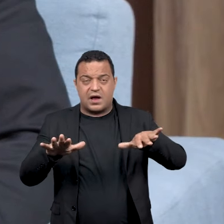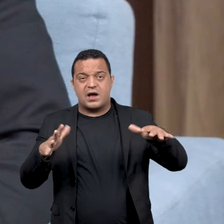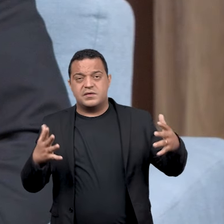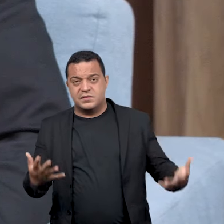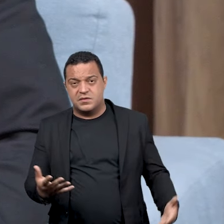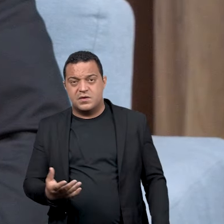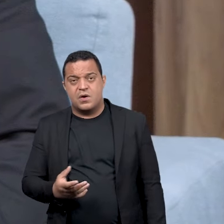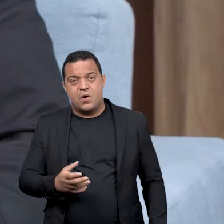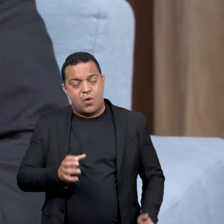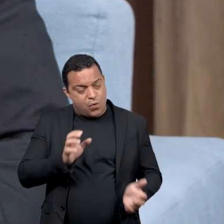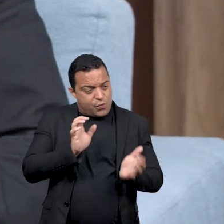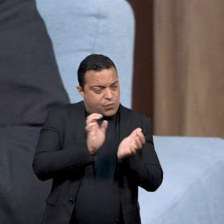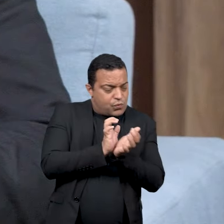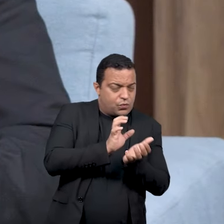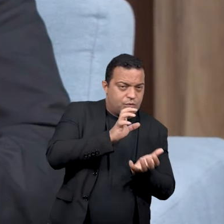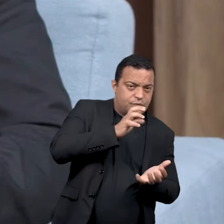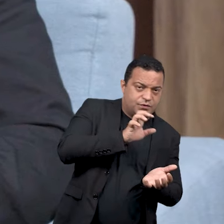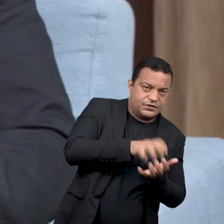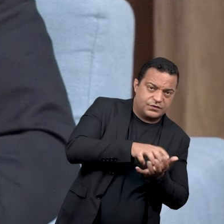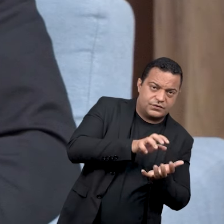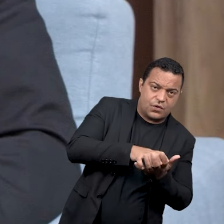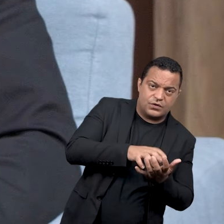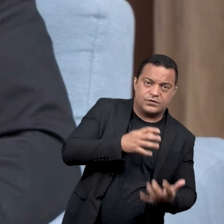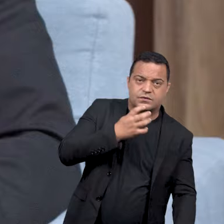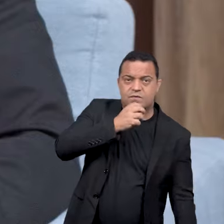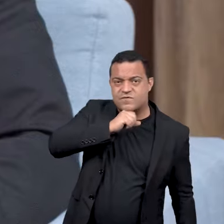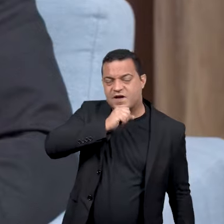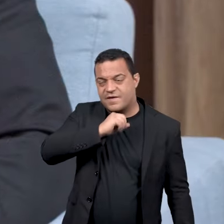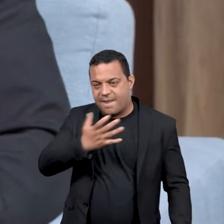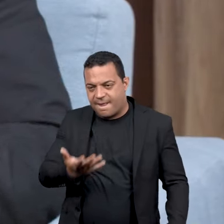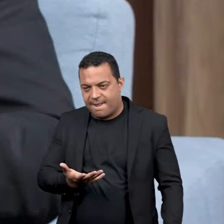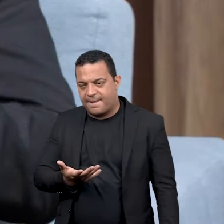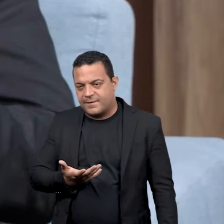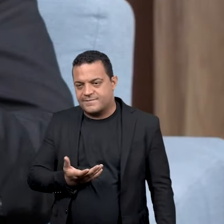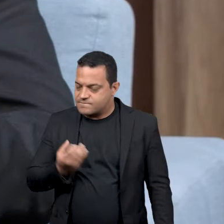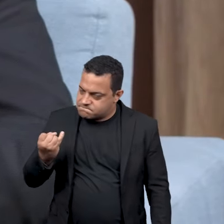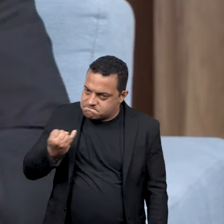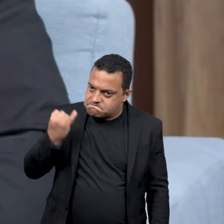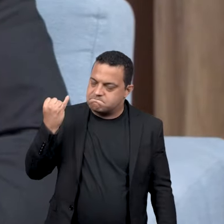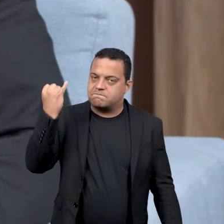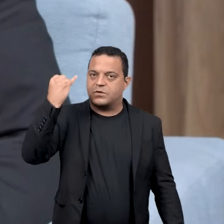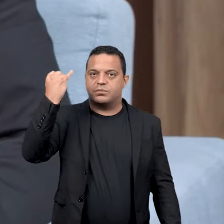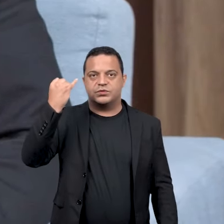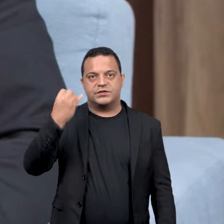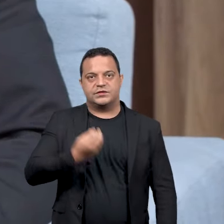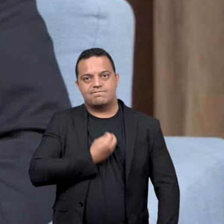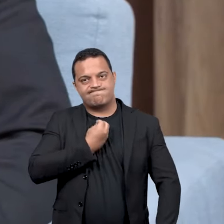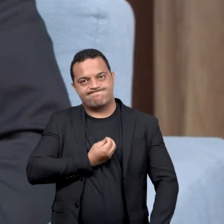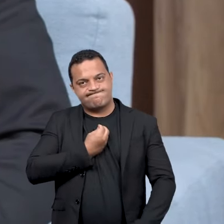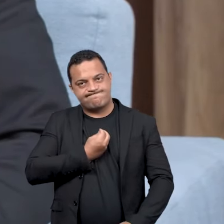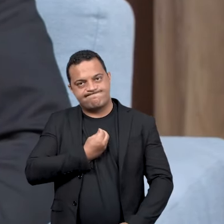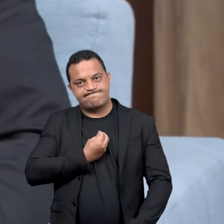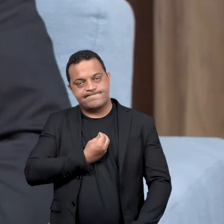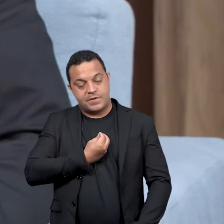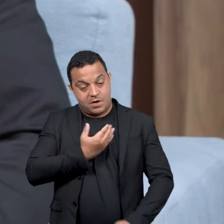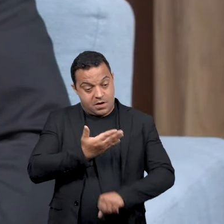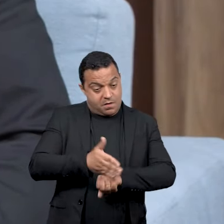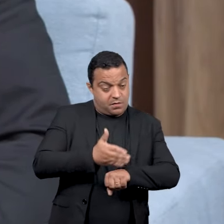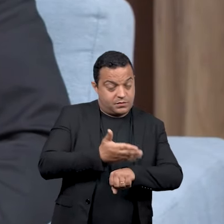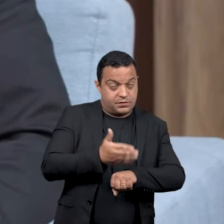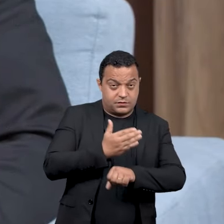certamente da classe dos mais sábios aí, os idosos, e eles também sendo para nós aqui importantes na